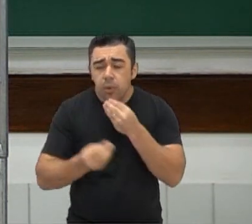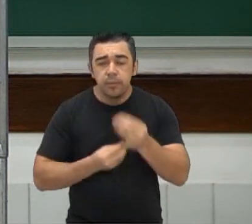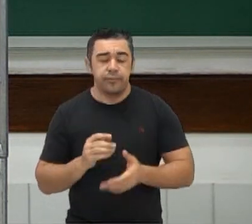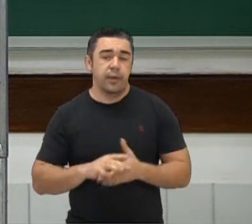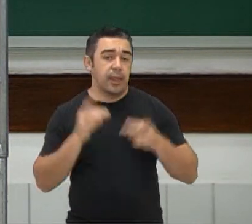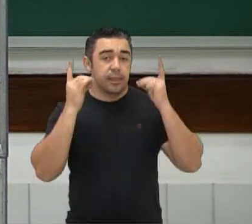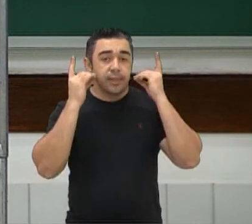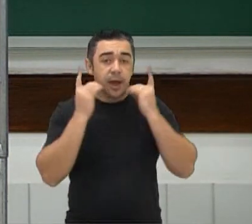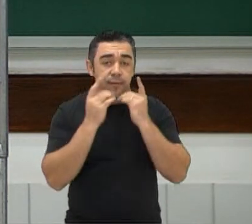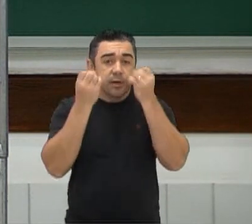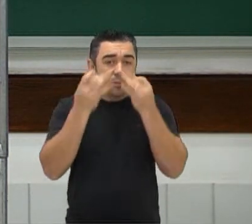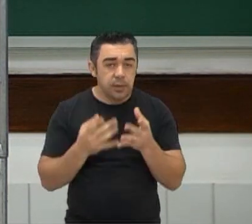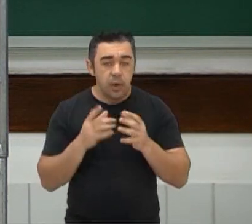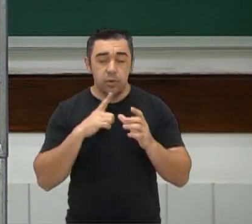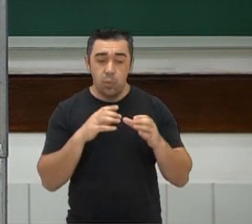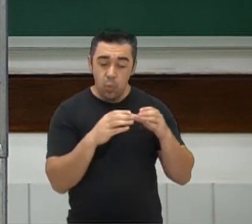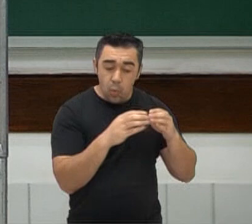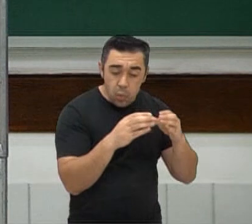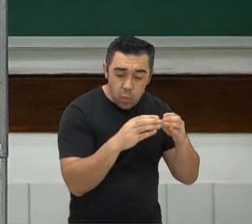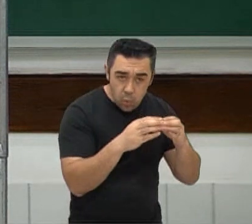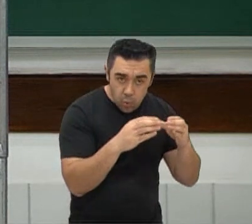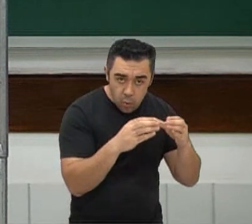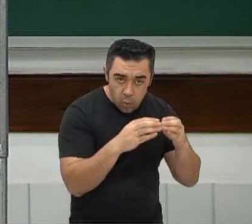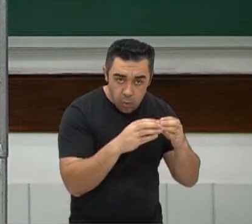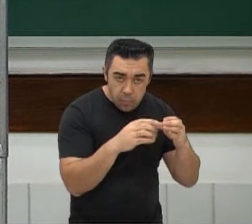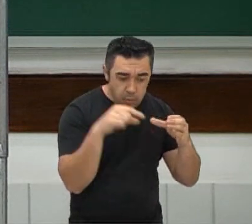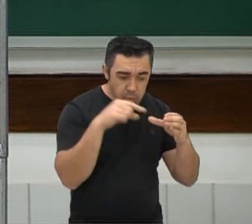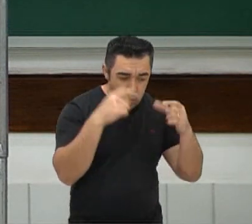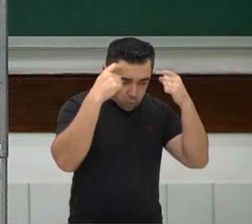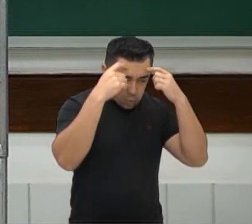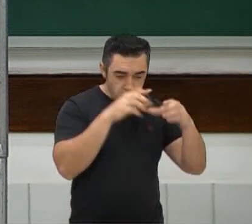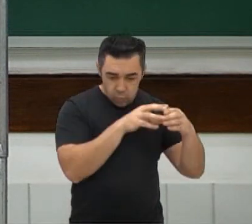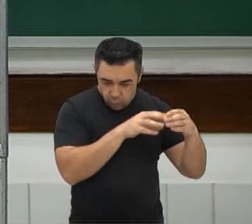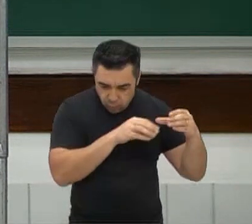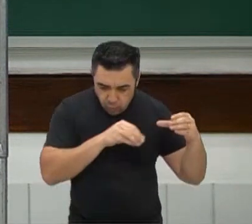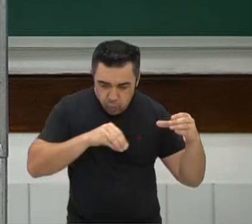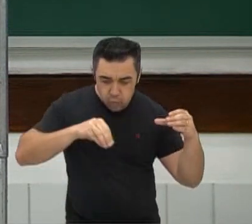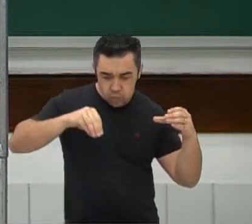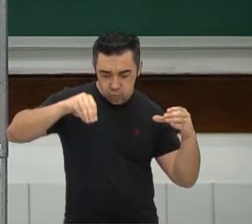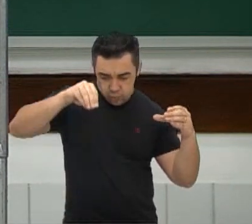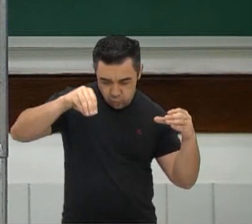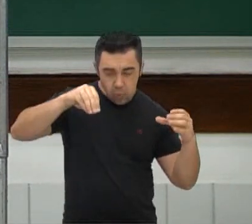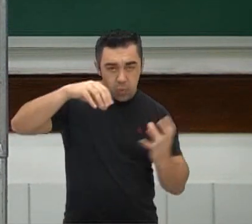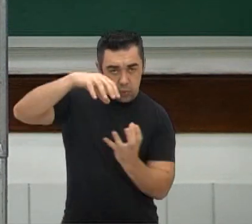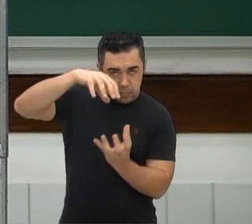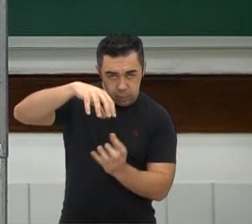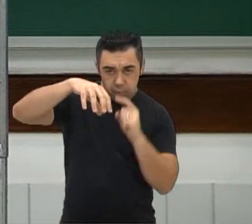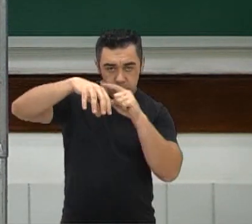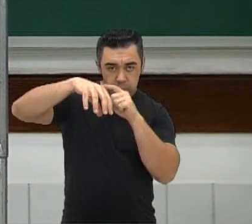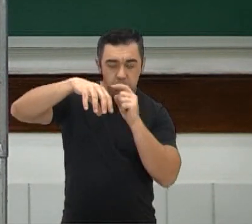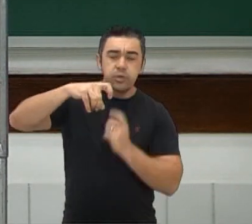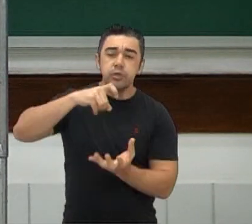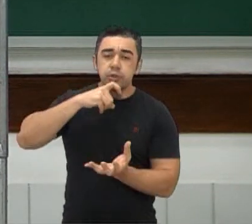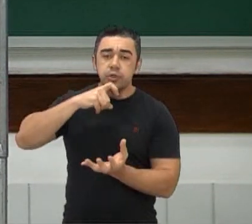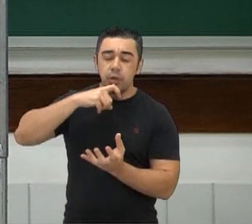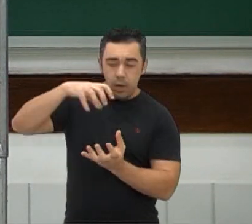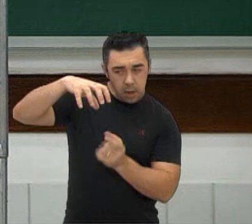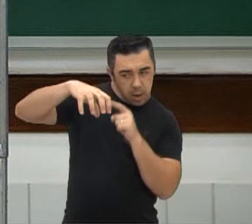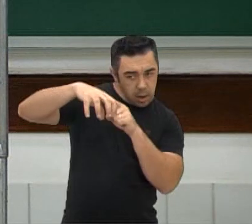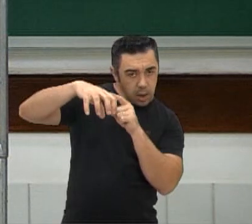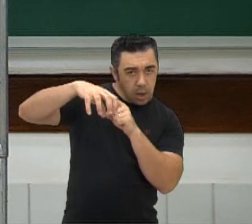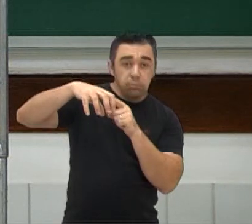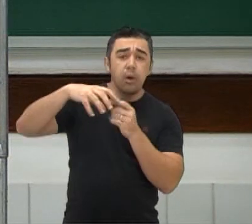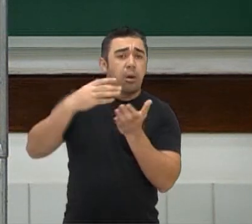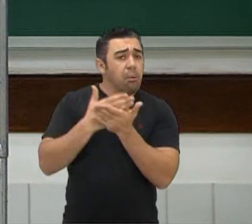uma população, um grupo desses organismos do urso pardo foi até esses locais onde tinha gelo e por algum motivo